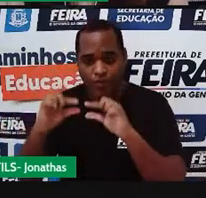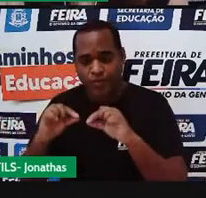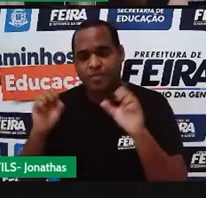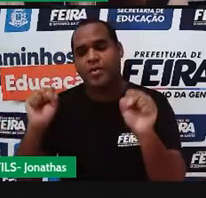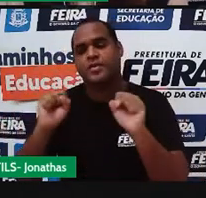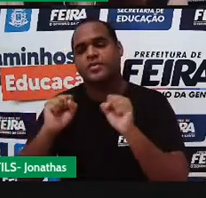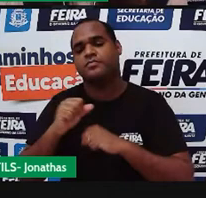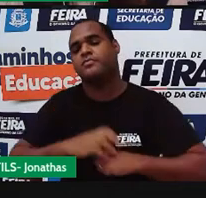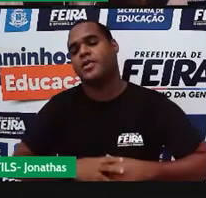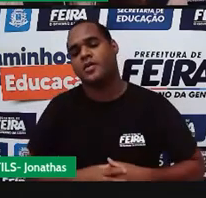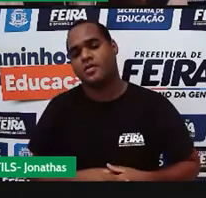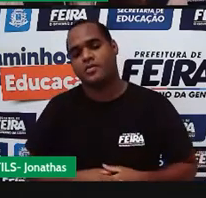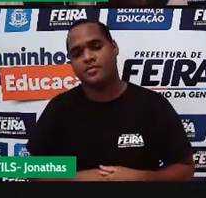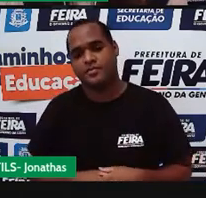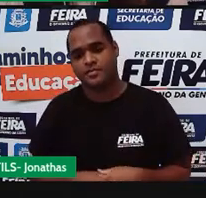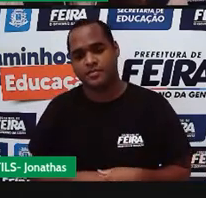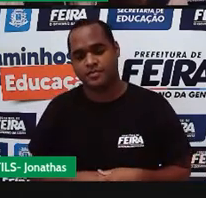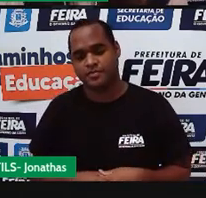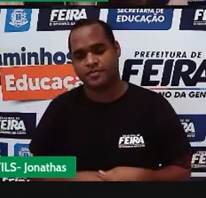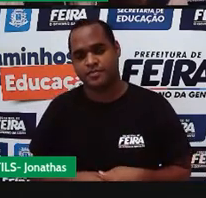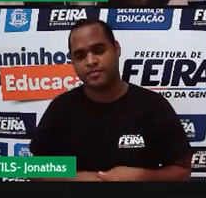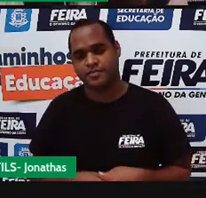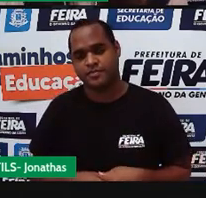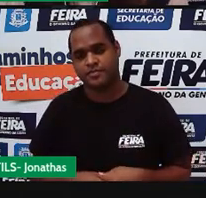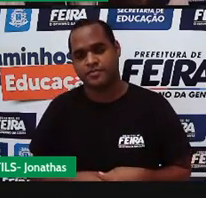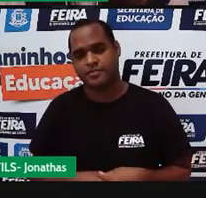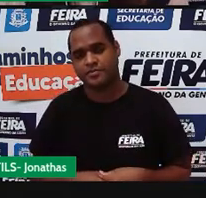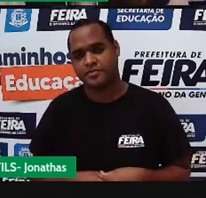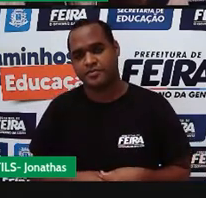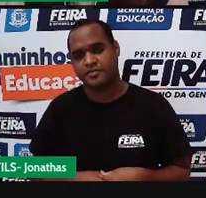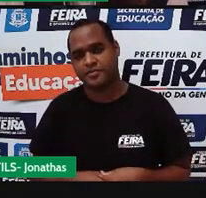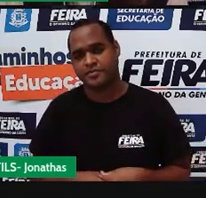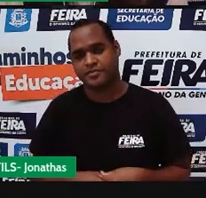produzi-la e